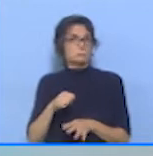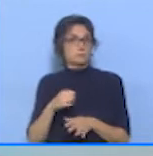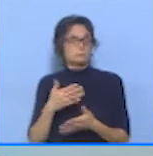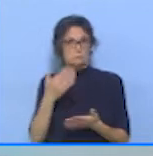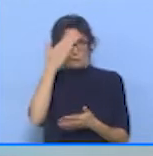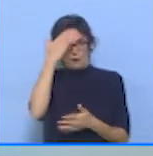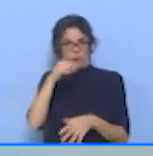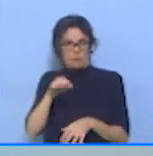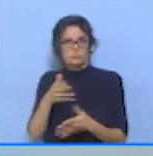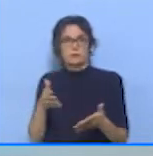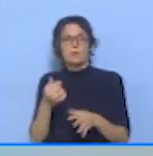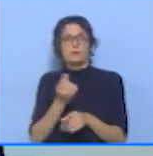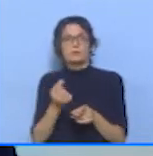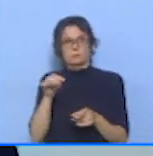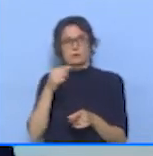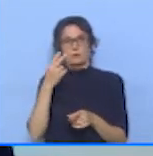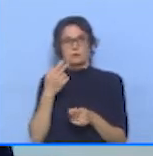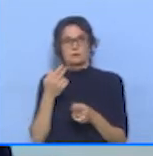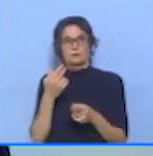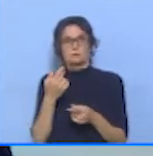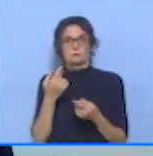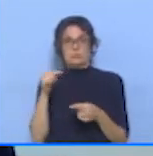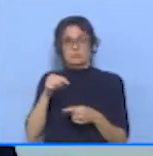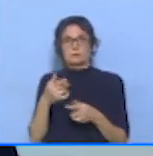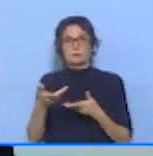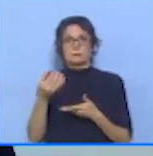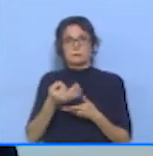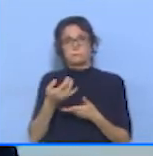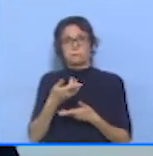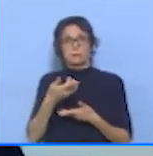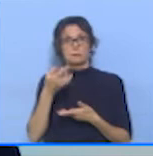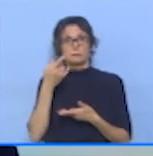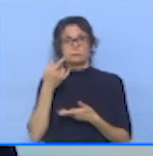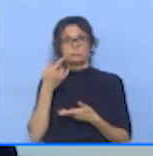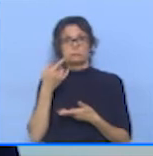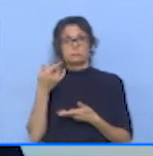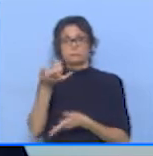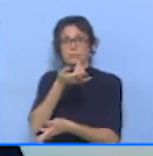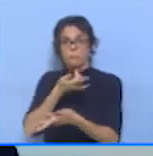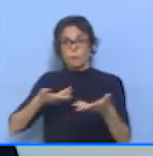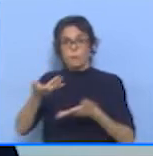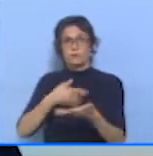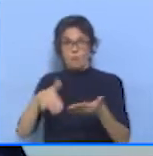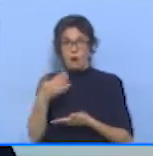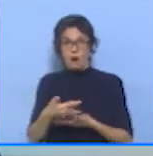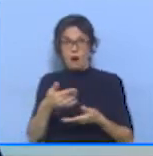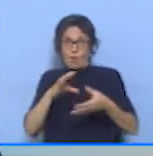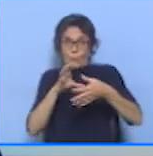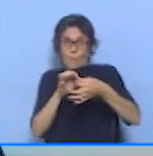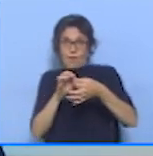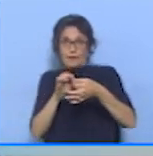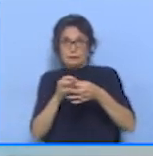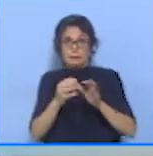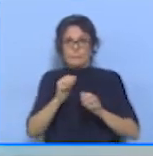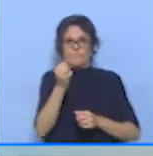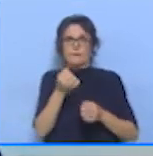há realmente aqui uma relação, como o Pedro, aliás, dizia, entre as manifestações, a